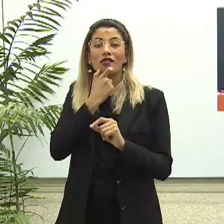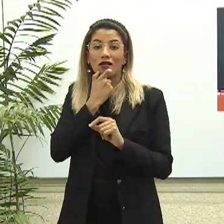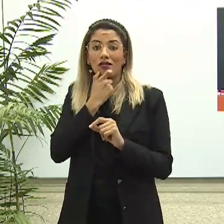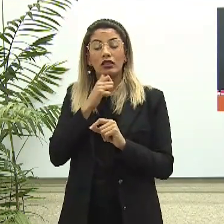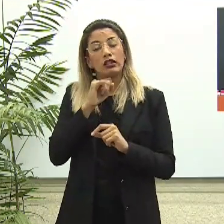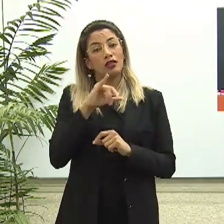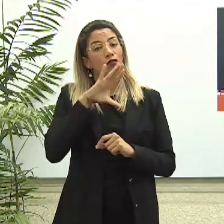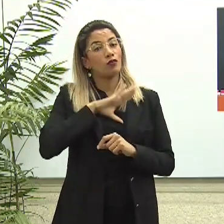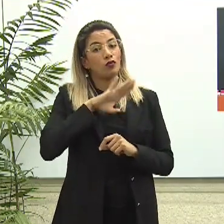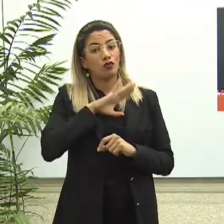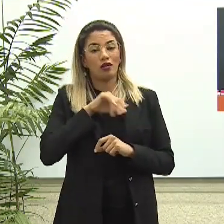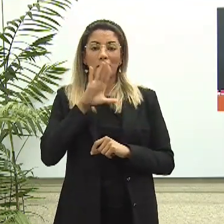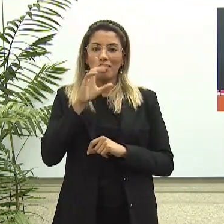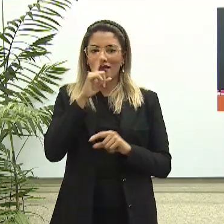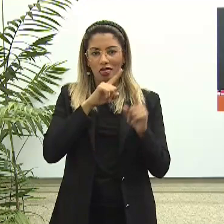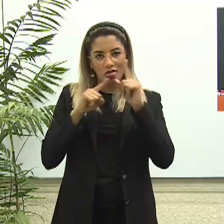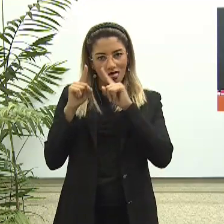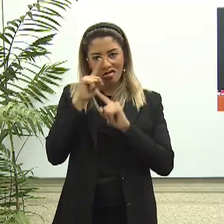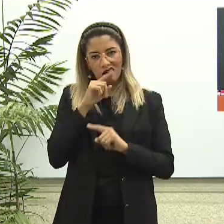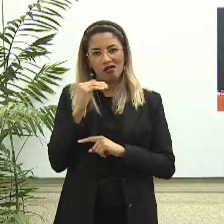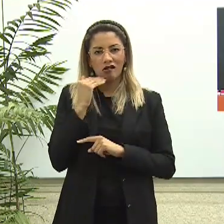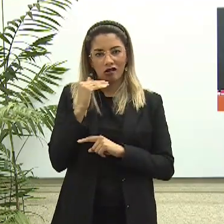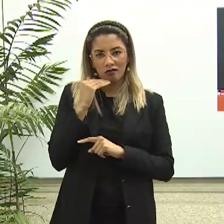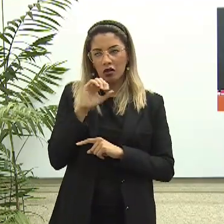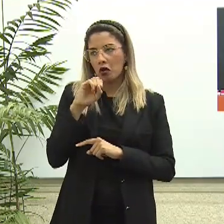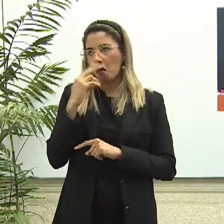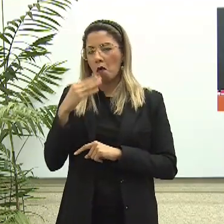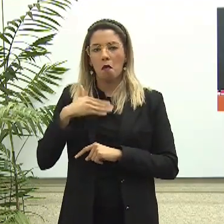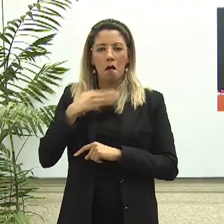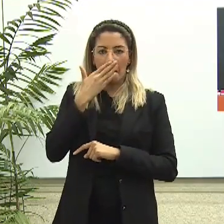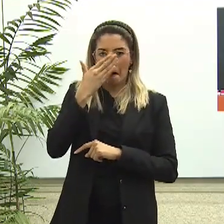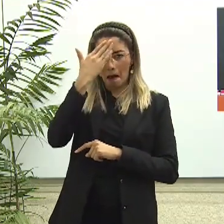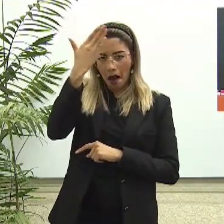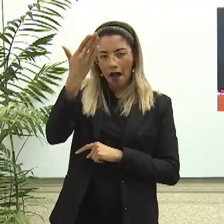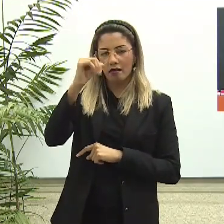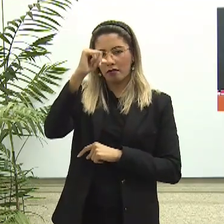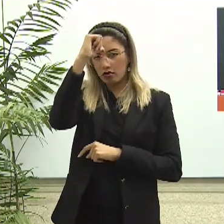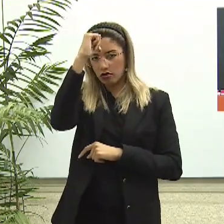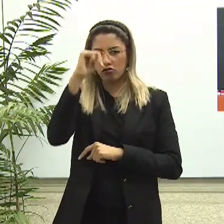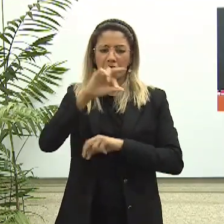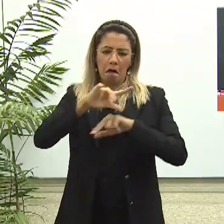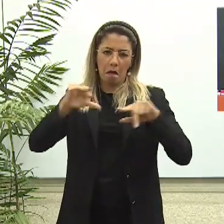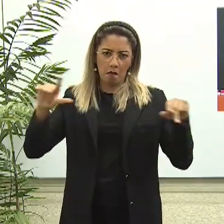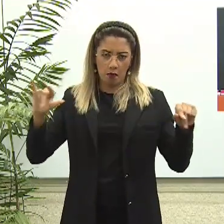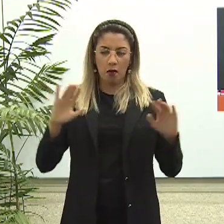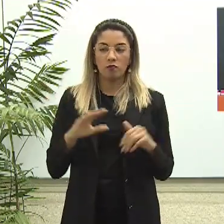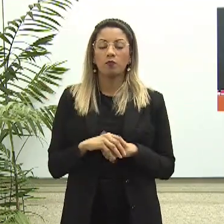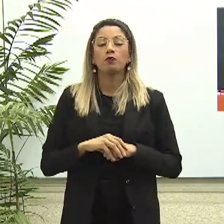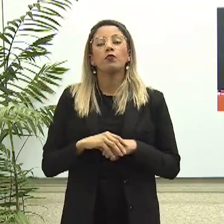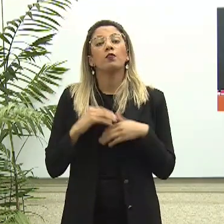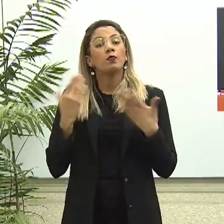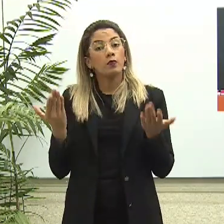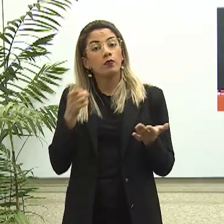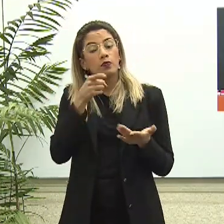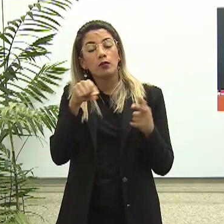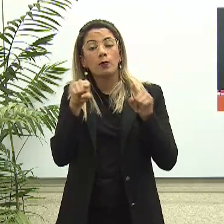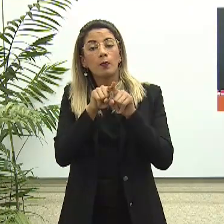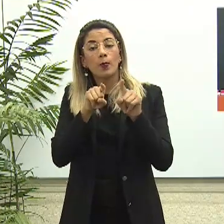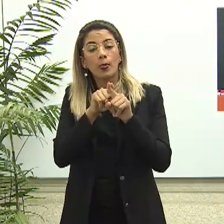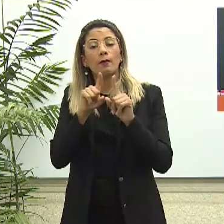português por exemplo do que quando o conteúdo é em árabe em India então tem essa concentração ela também se